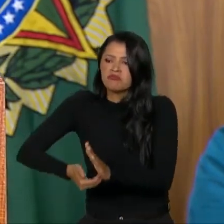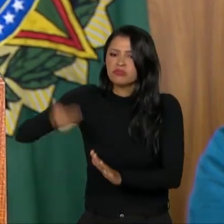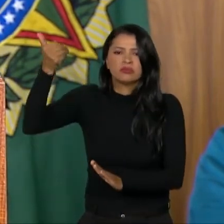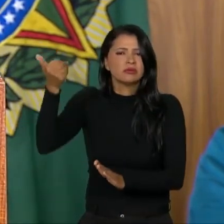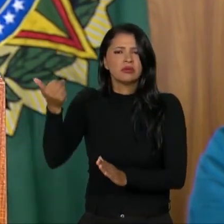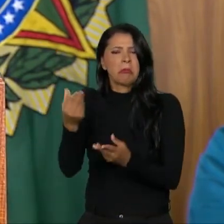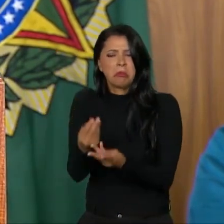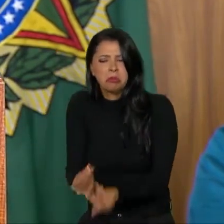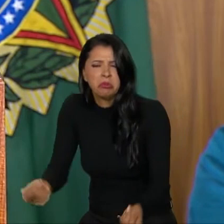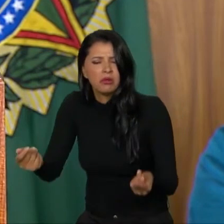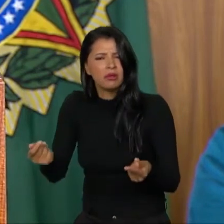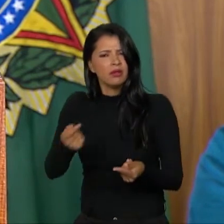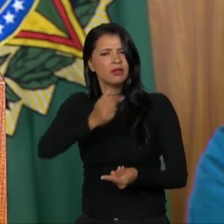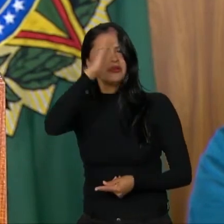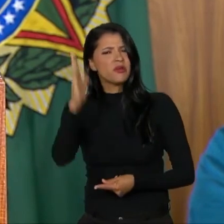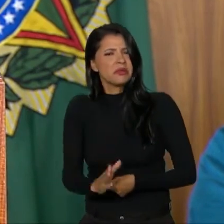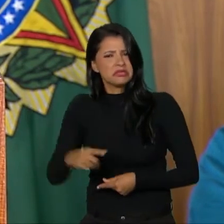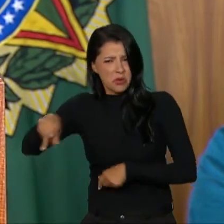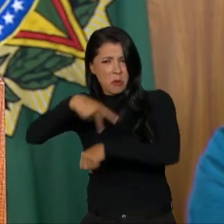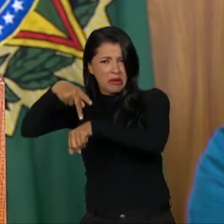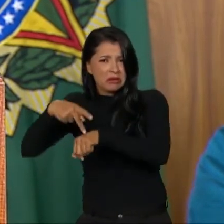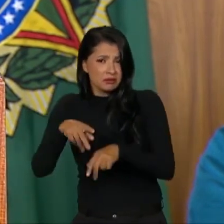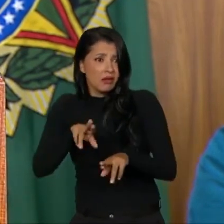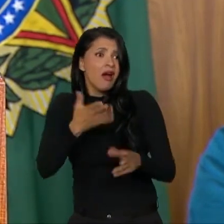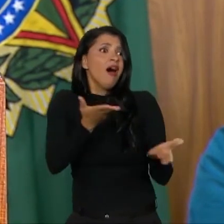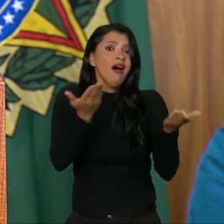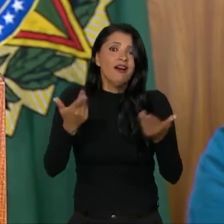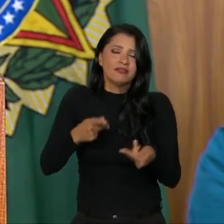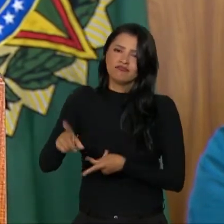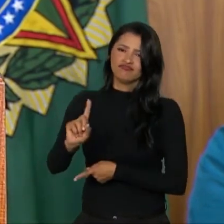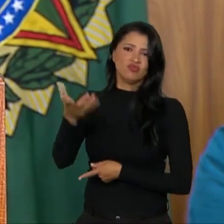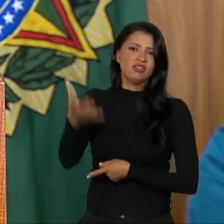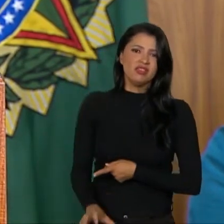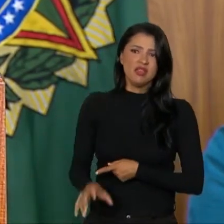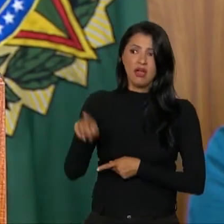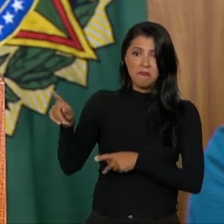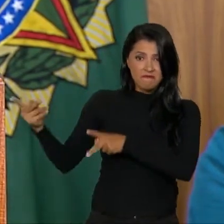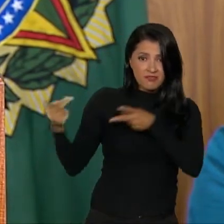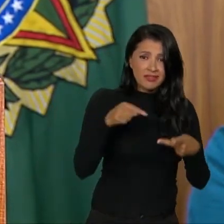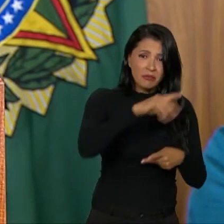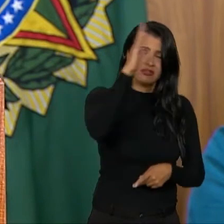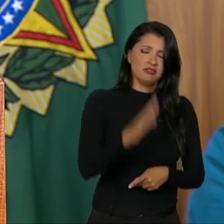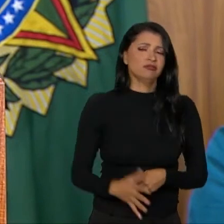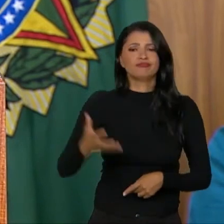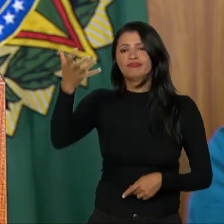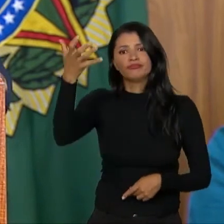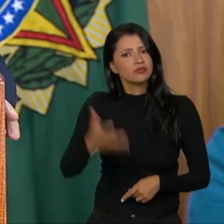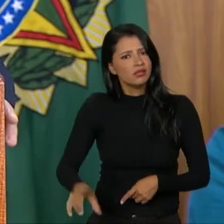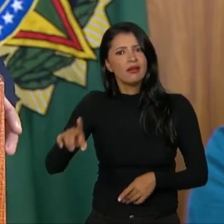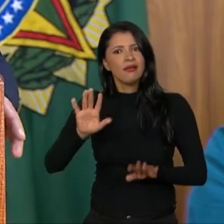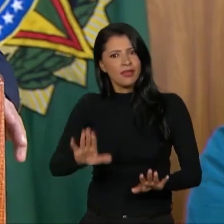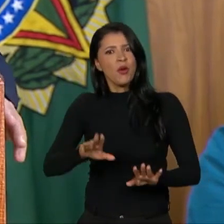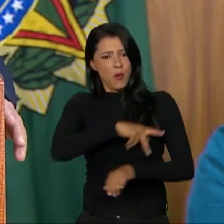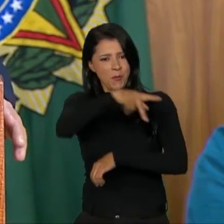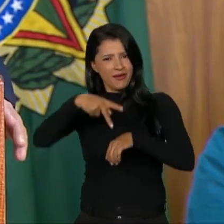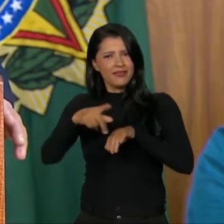o Brasil não era esperado por nenhum país e também nenhum país pedia para vir aqui. Ou seja, um país que já chegou a